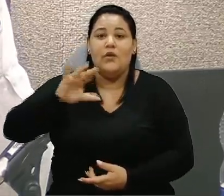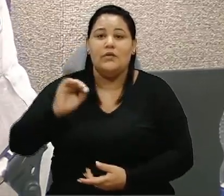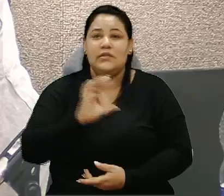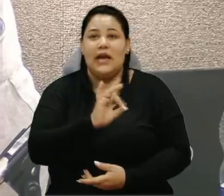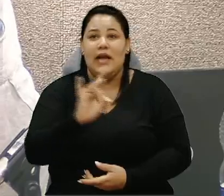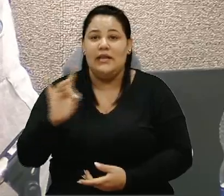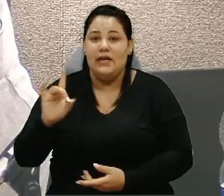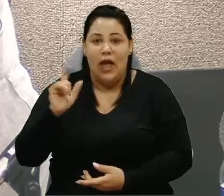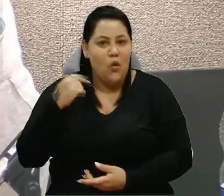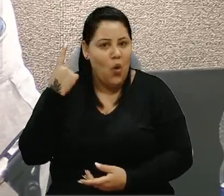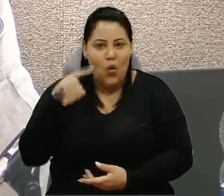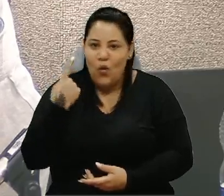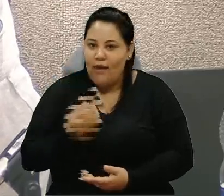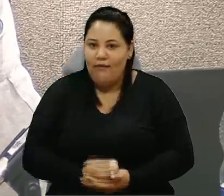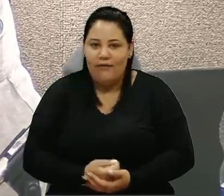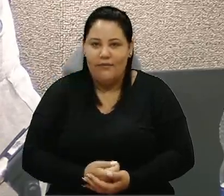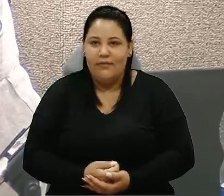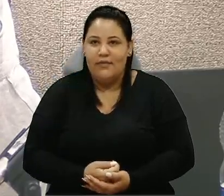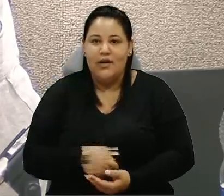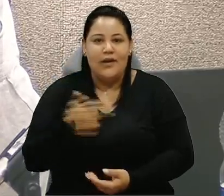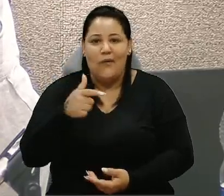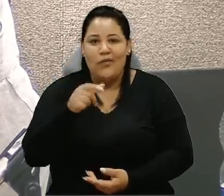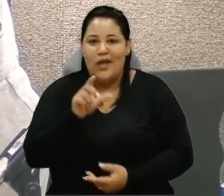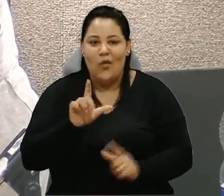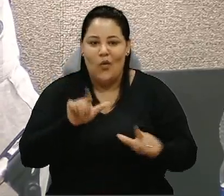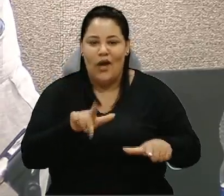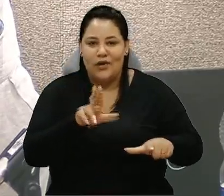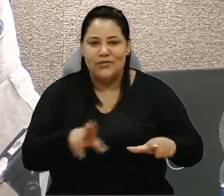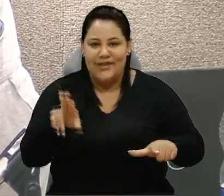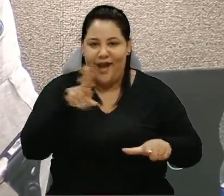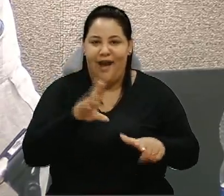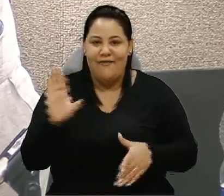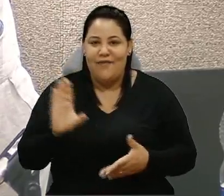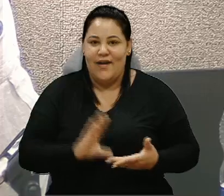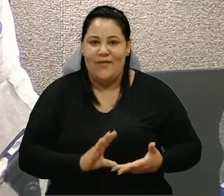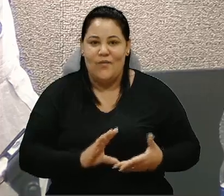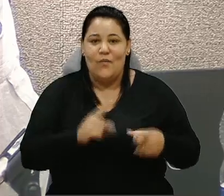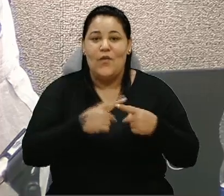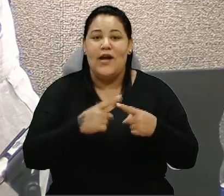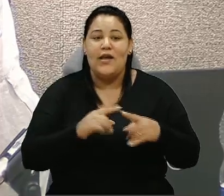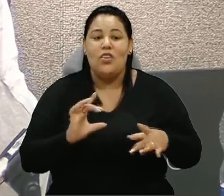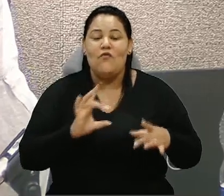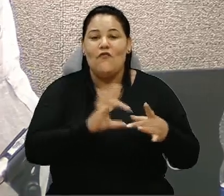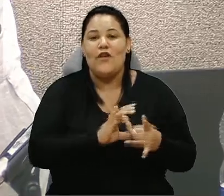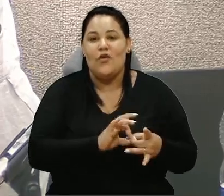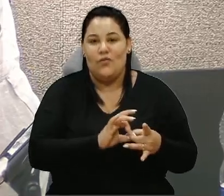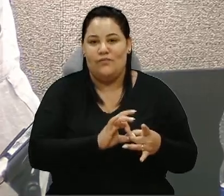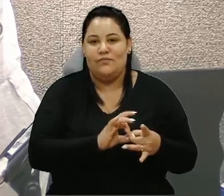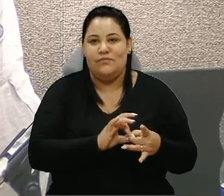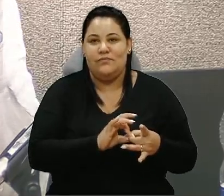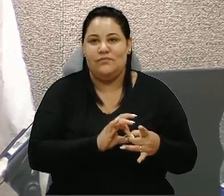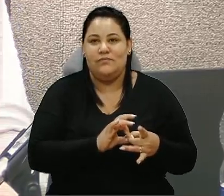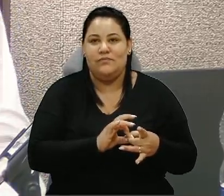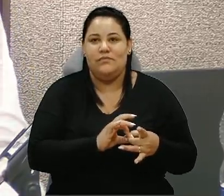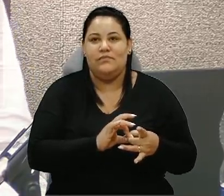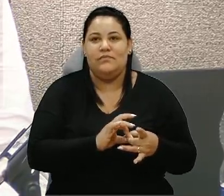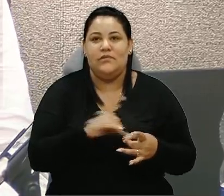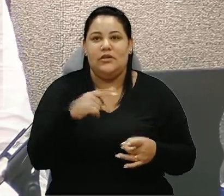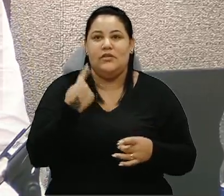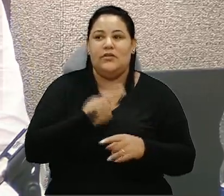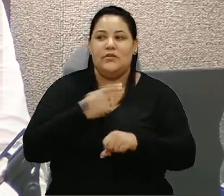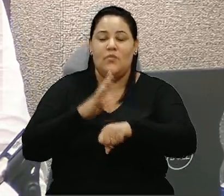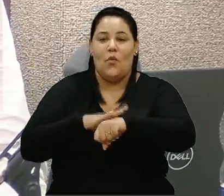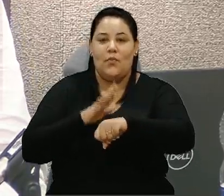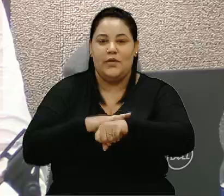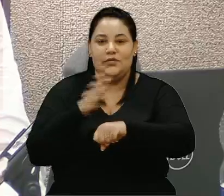uma loucura? Né? E não tem nem onde aplicar esses recursos, muitas vezes por causa dos vínculos. Né? E nós estamos num momento no Brasil